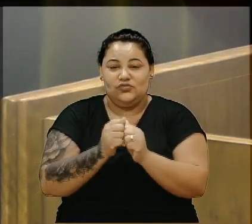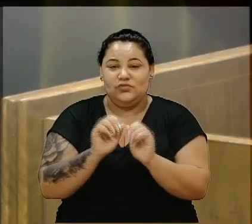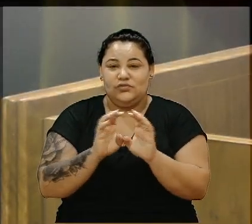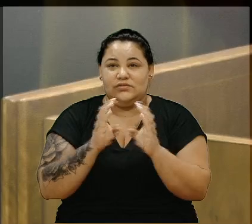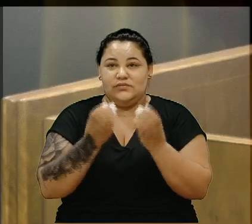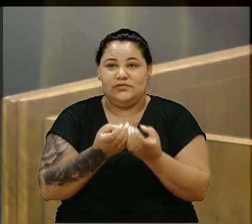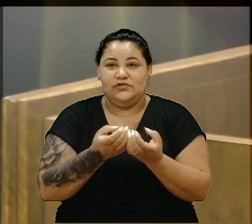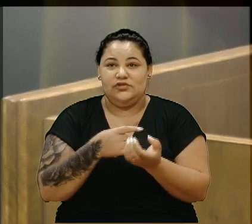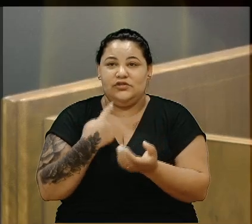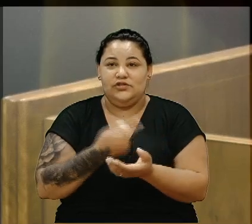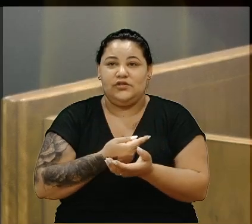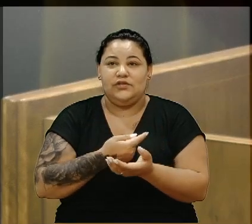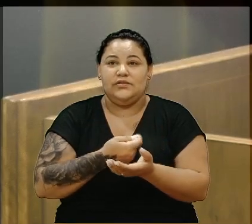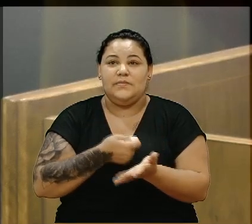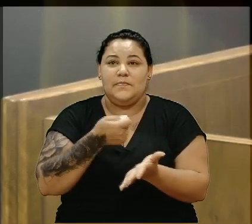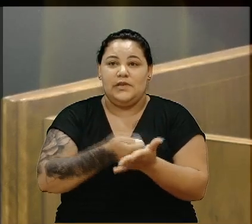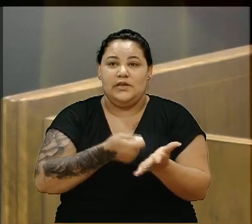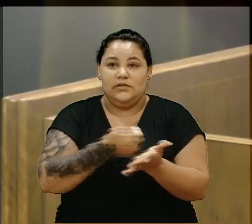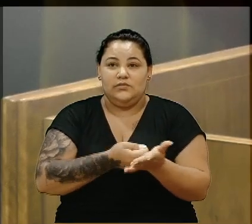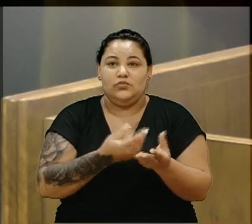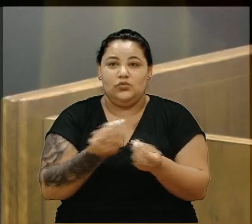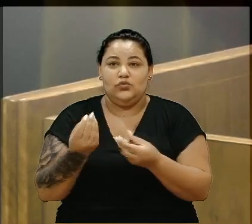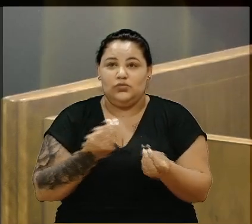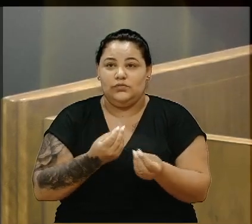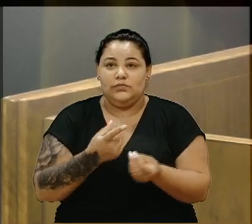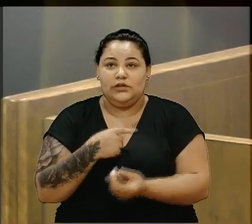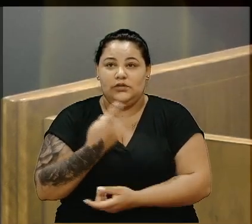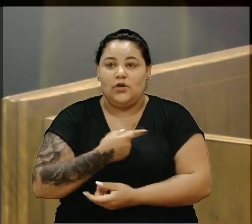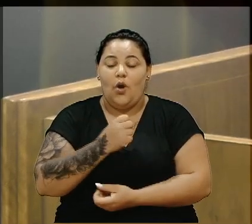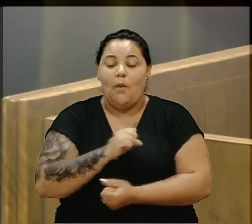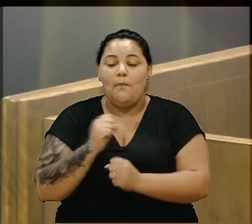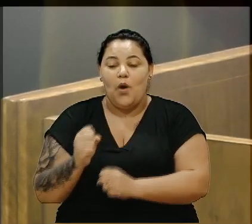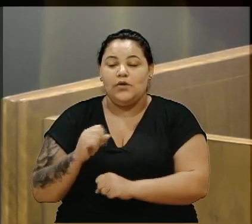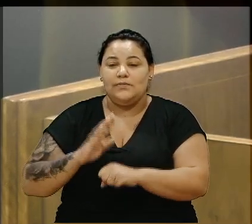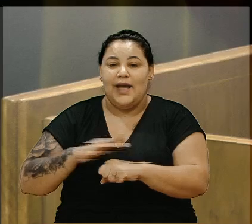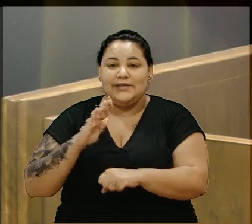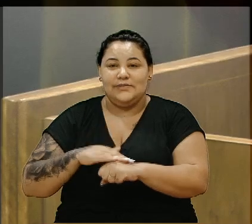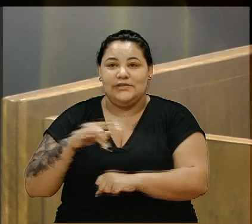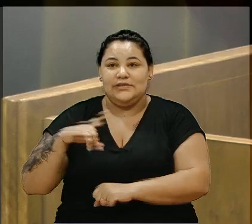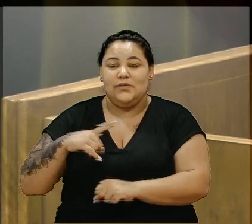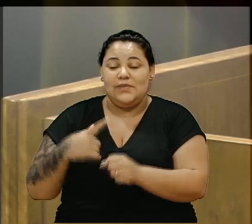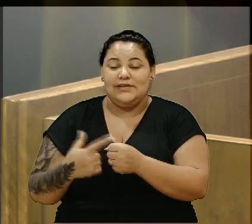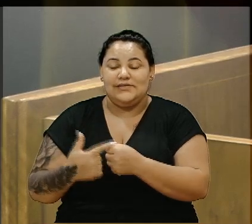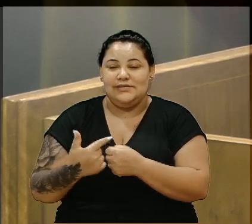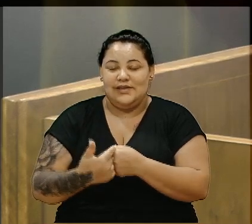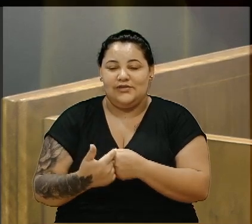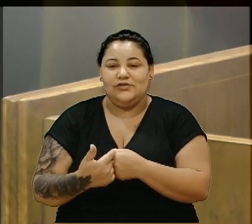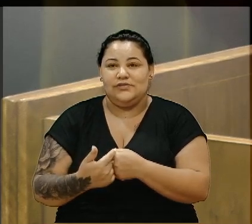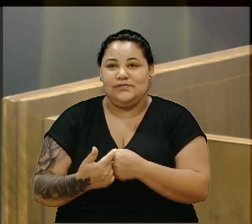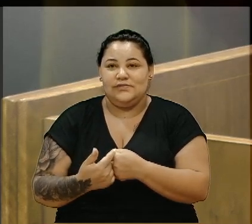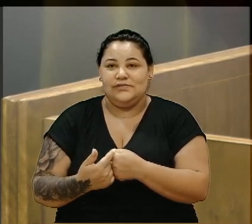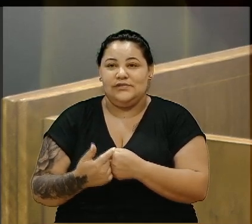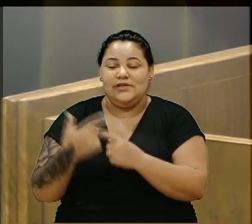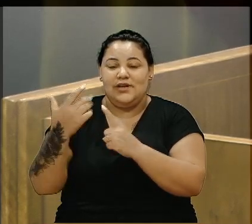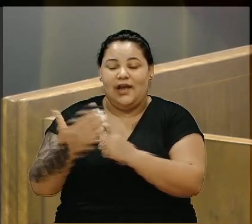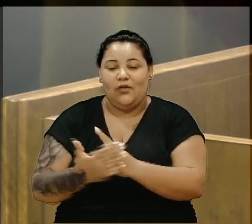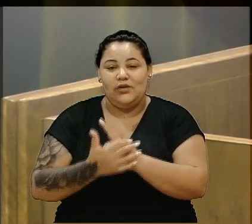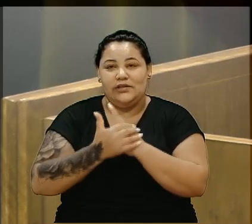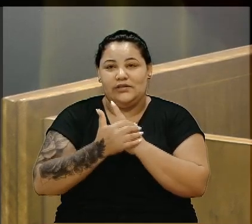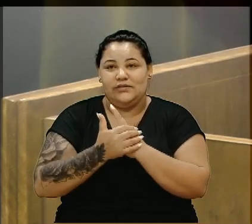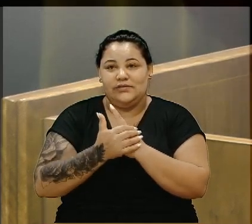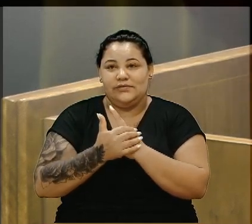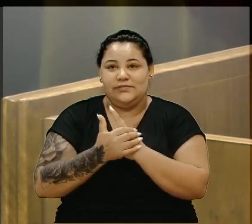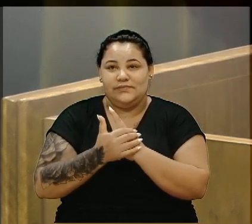tem batalhado muito para que a gente possa cada vez mais ter uma cidade que seja acolhedora